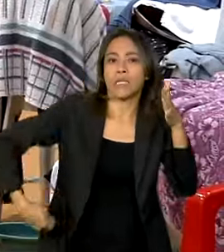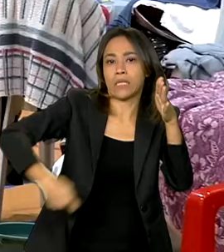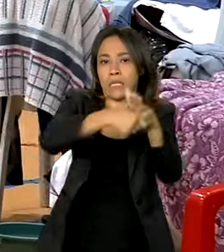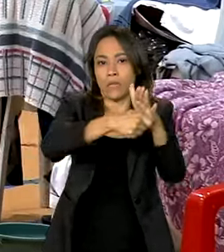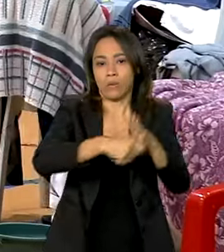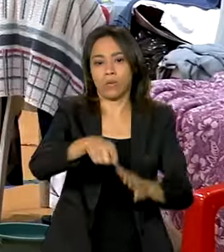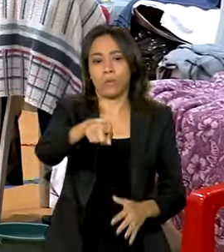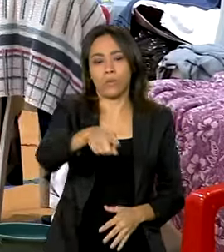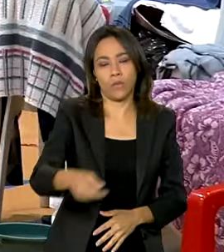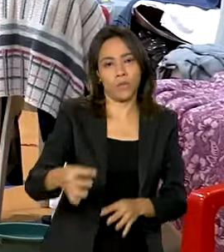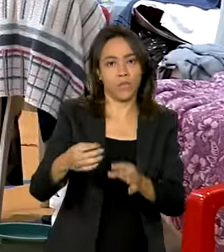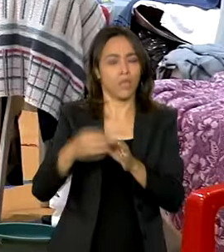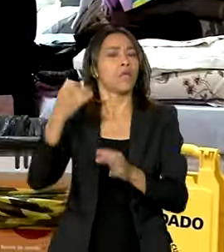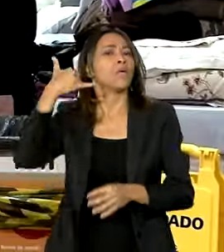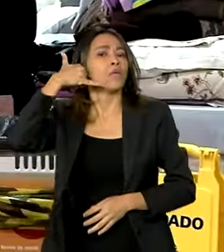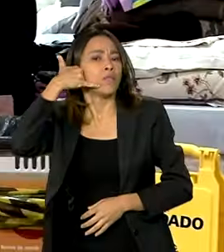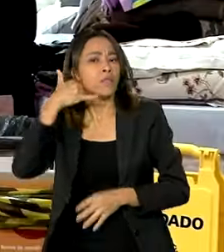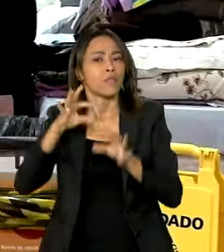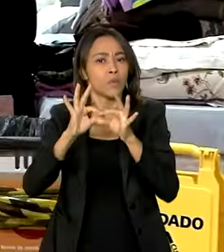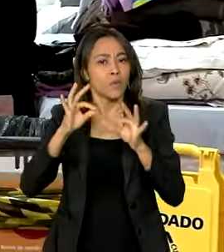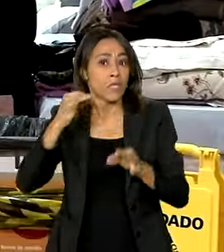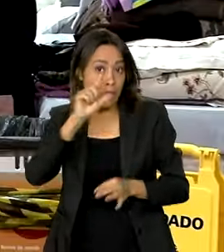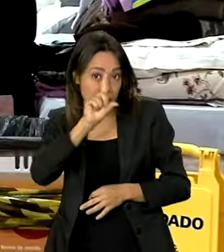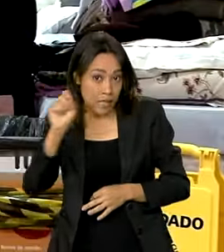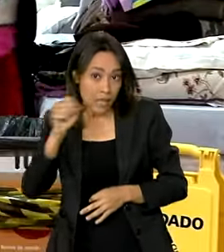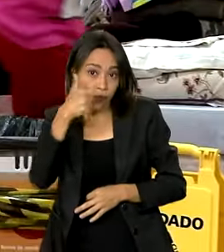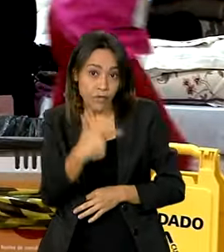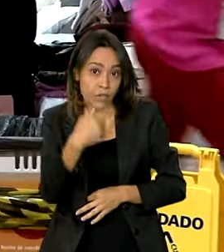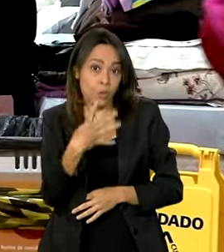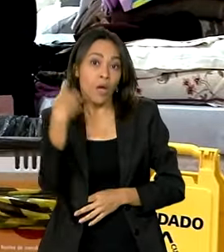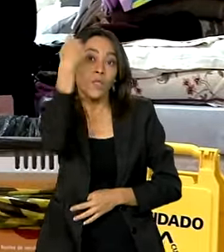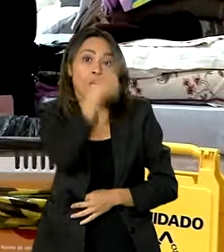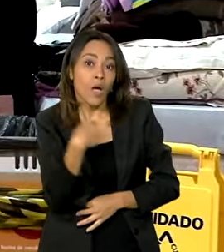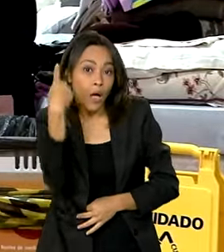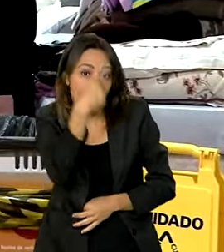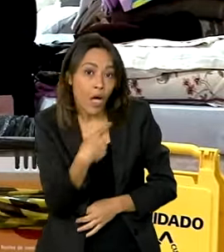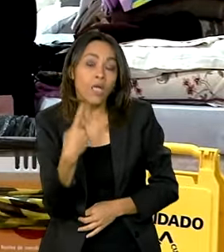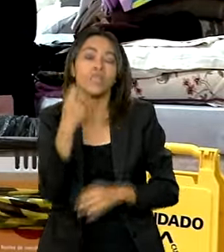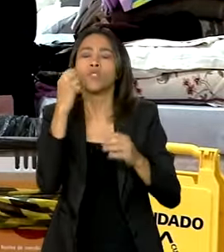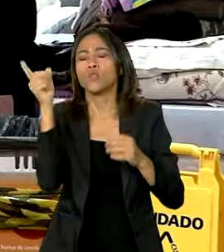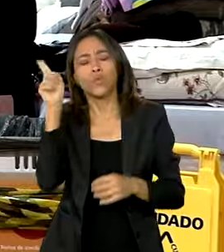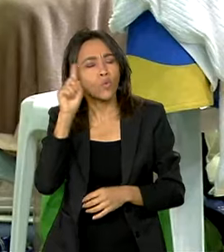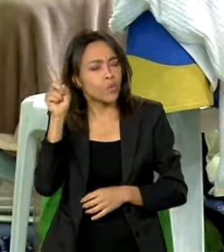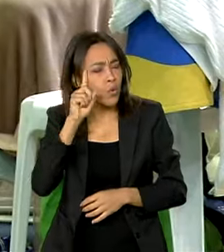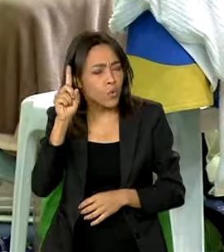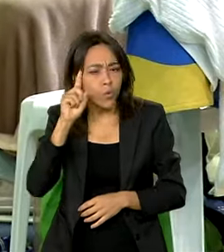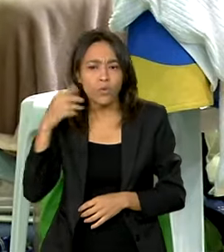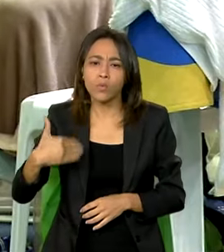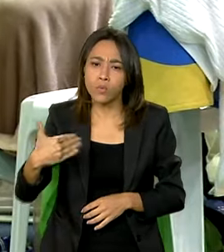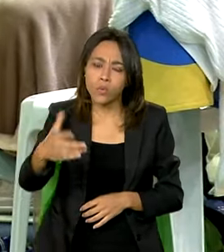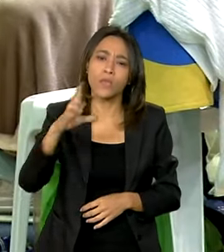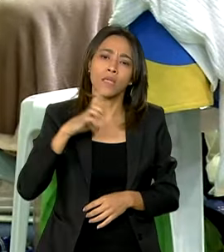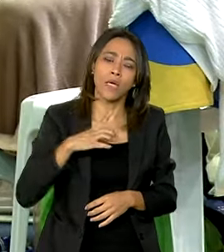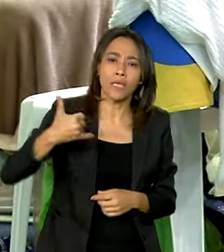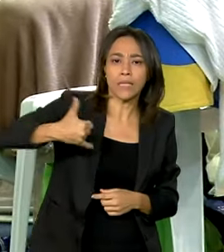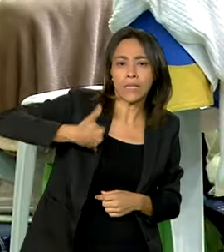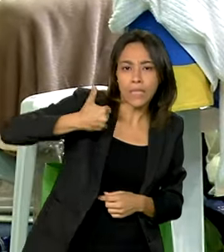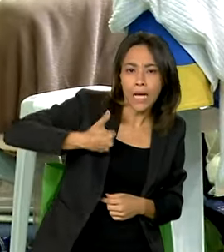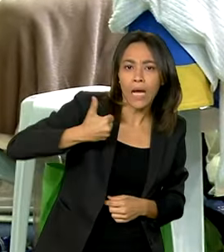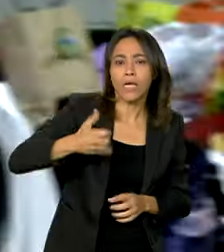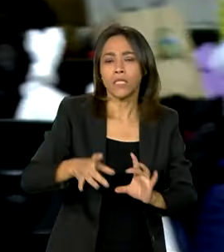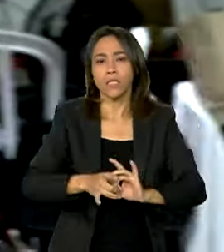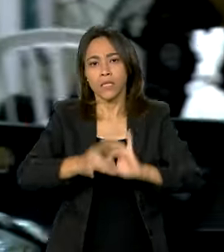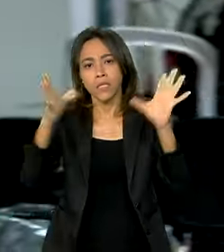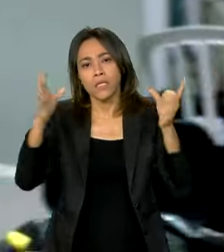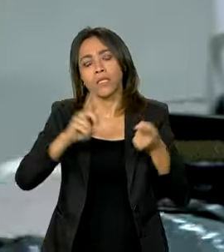canal, que está disponível 24 horas por dia, todos os dias, abrangem idades que vão